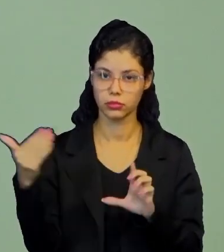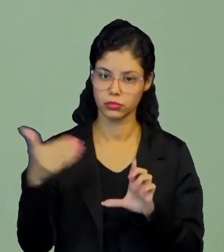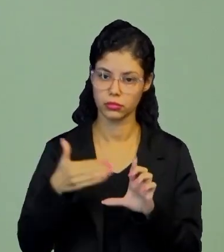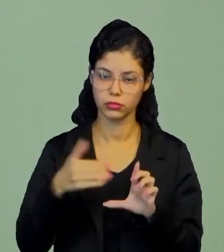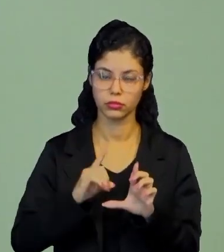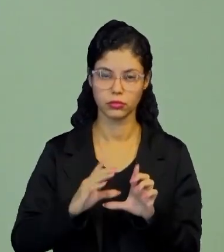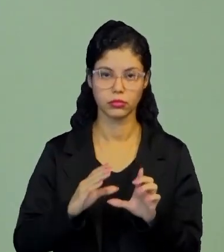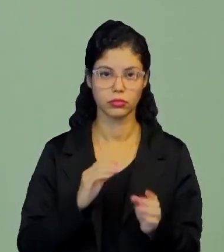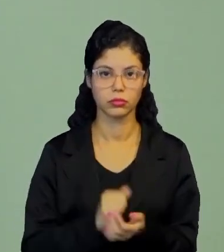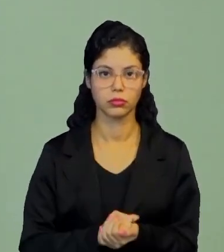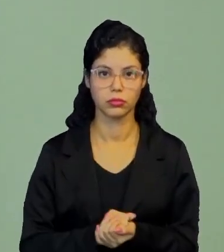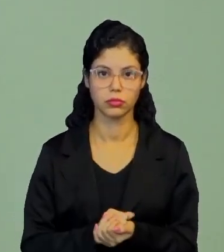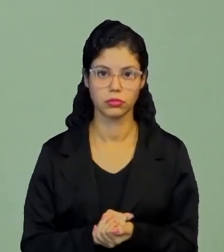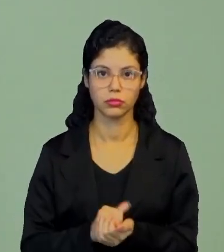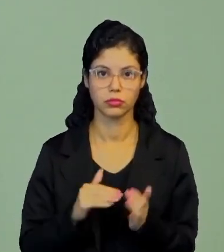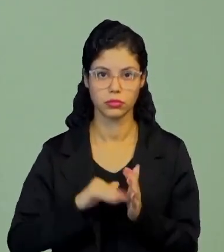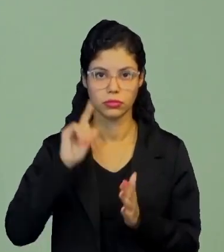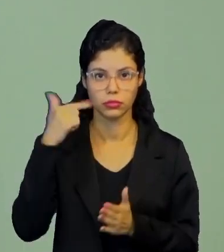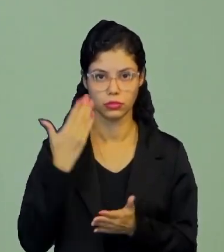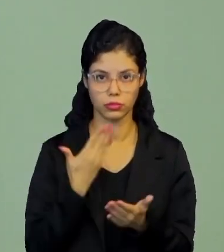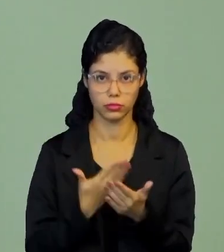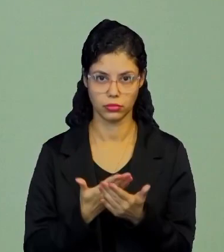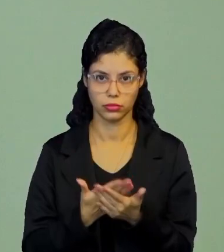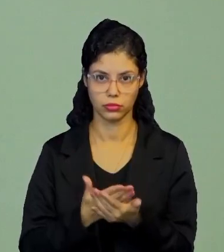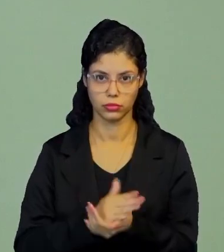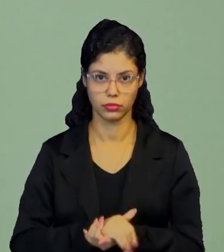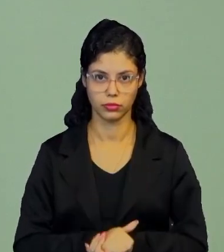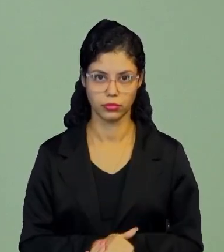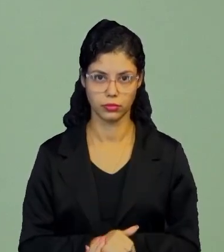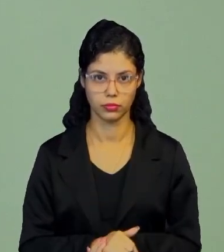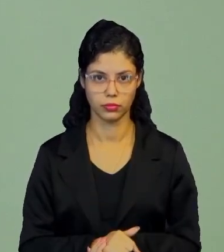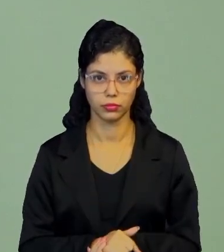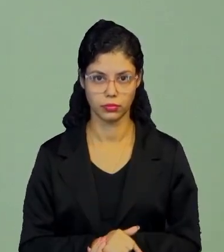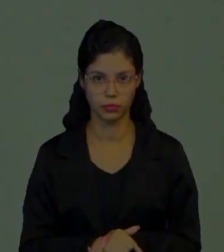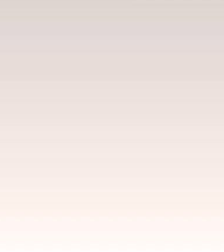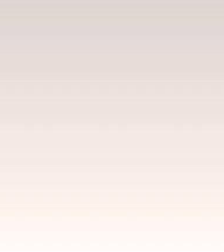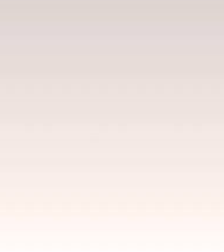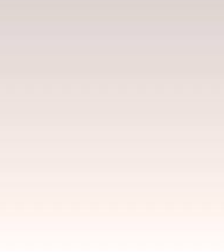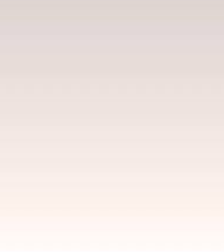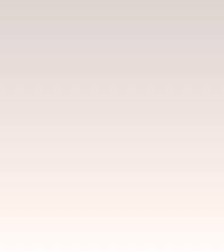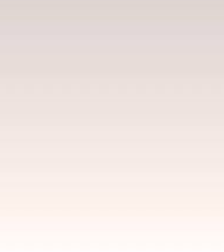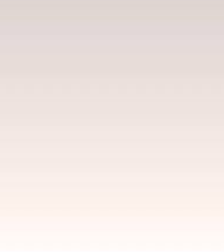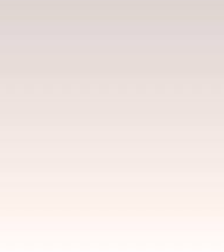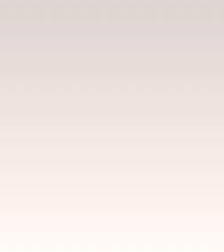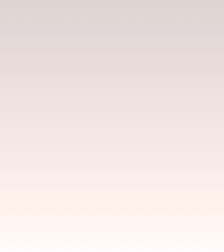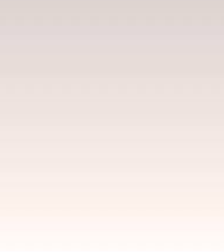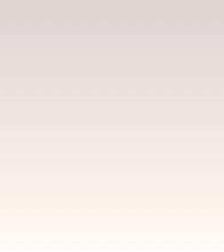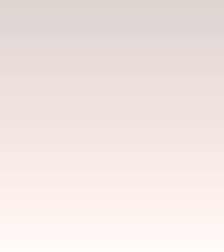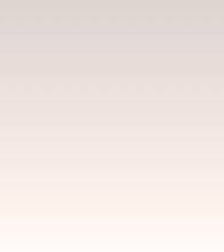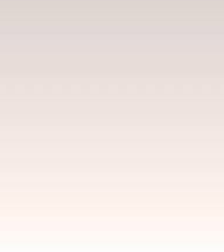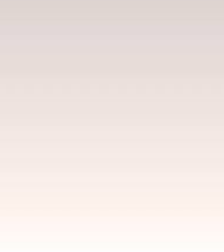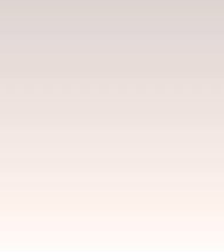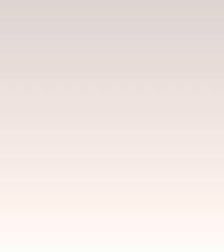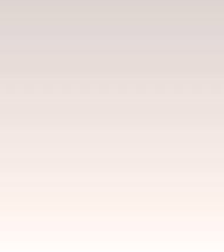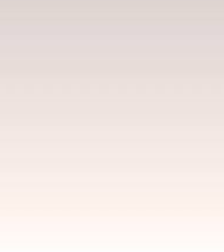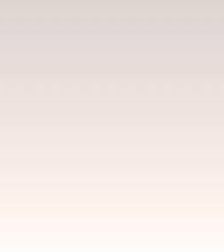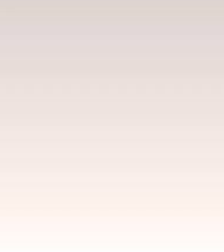aula acesse a plataforma educ e até a próxima aula E aí